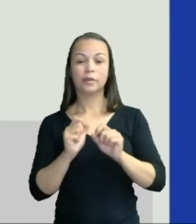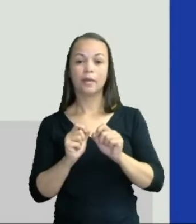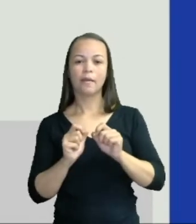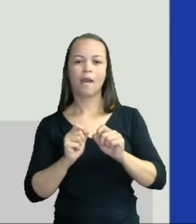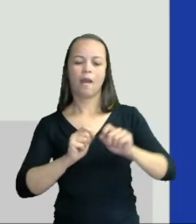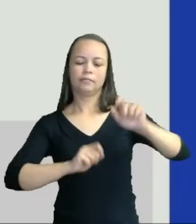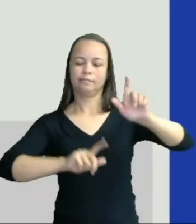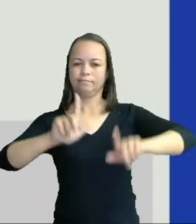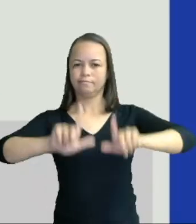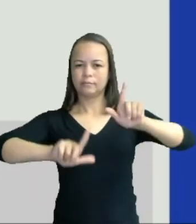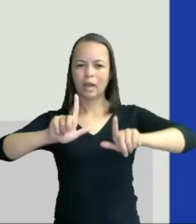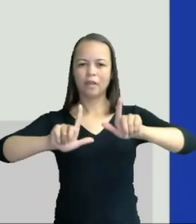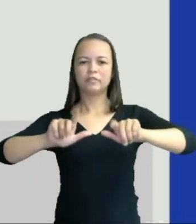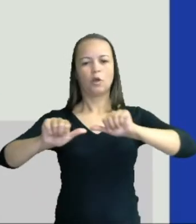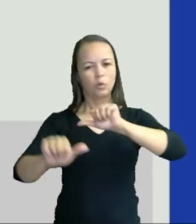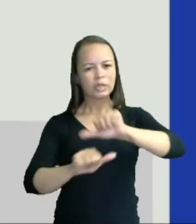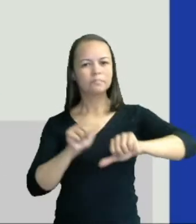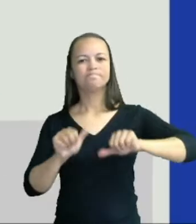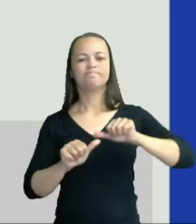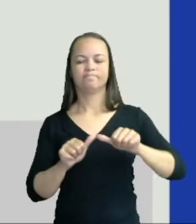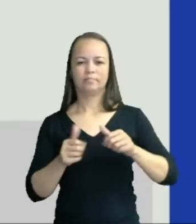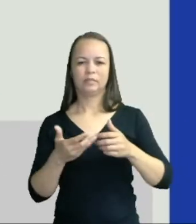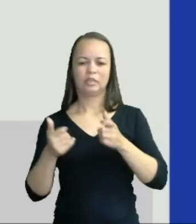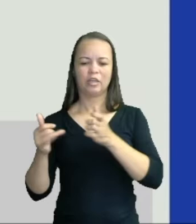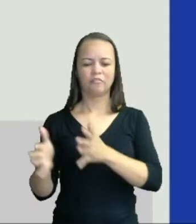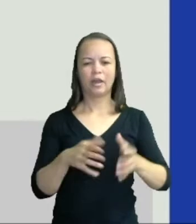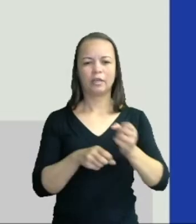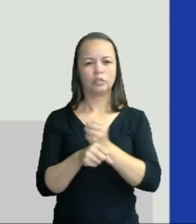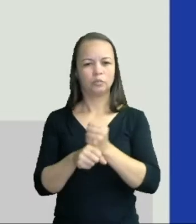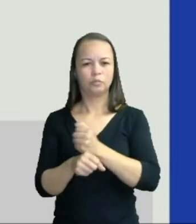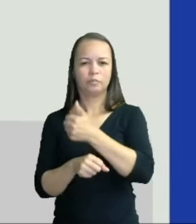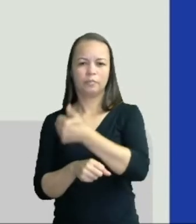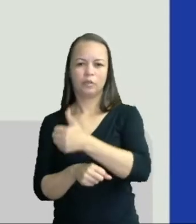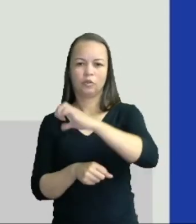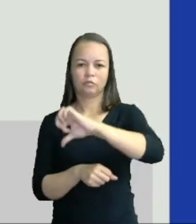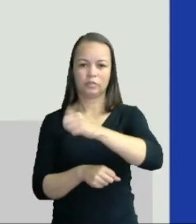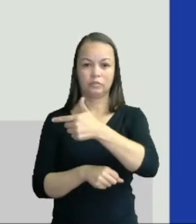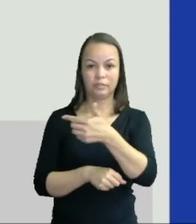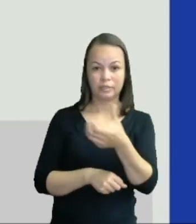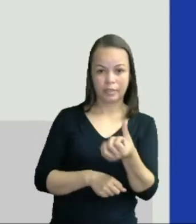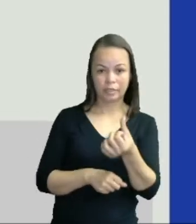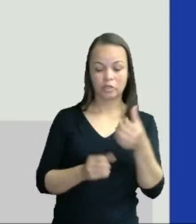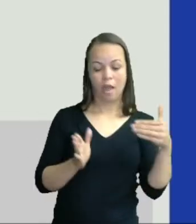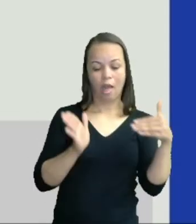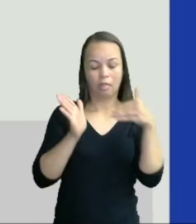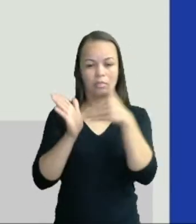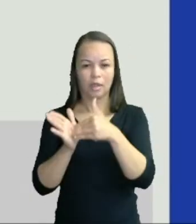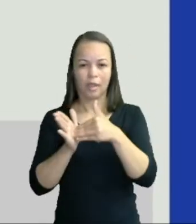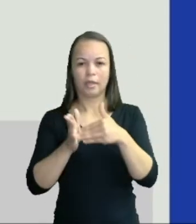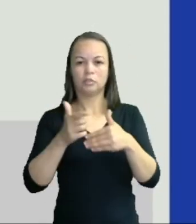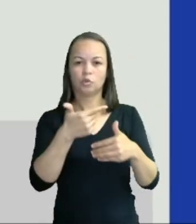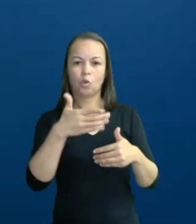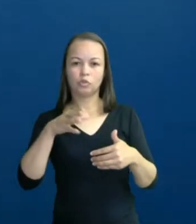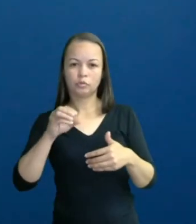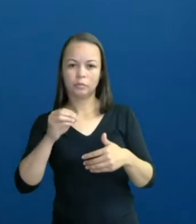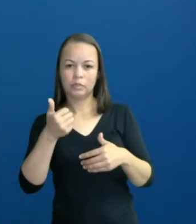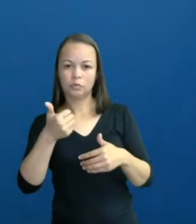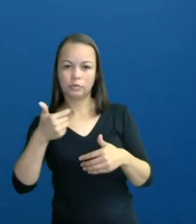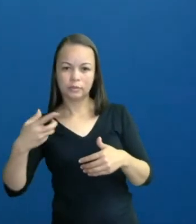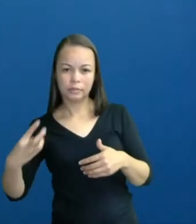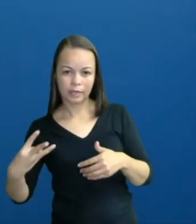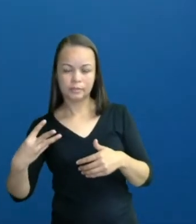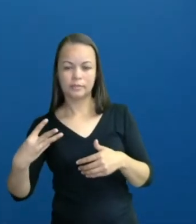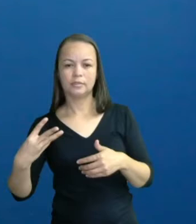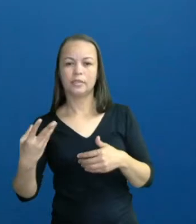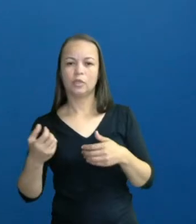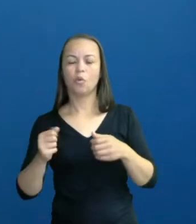A evolução da televisão, que vai desde 1926 até 2013 com as nossas televisões de